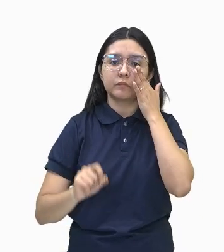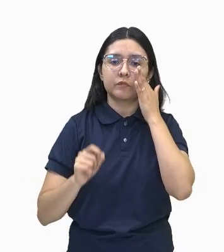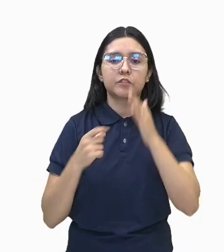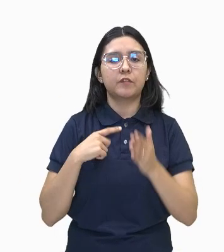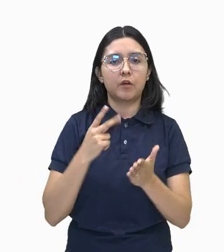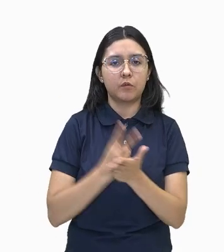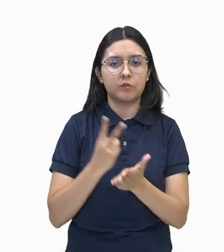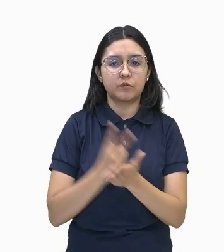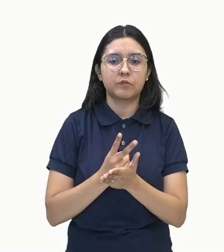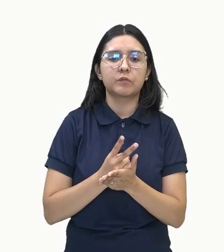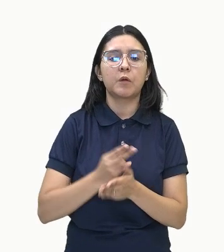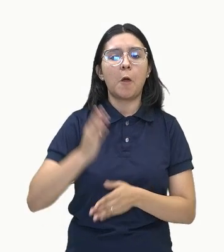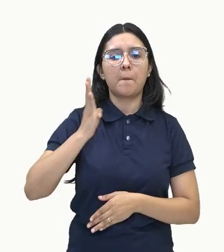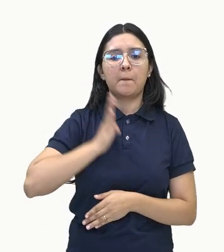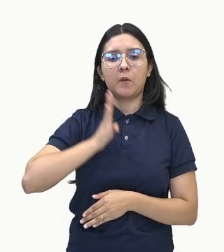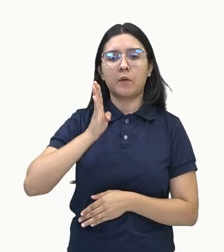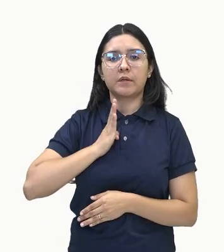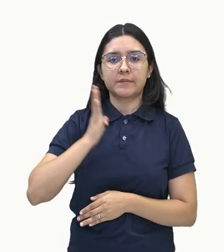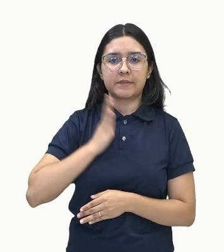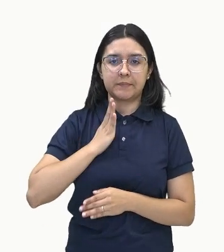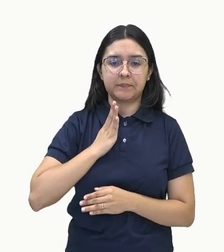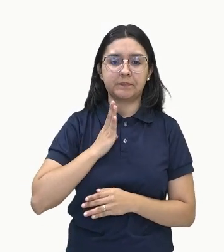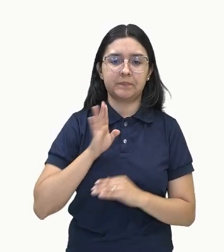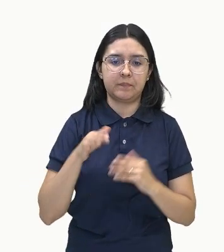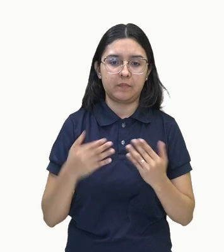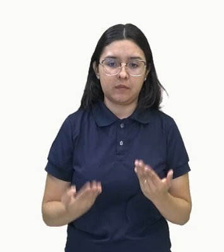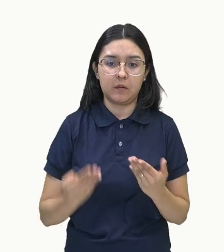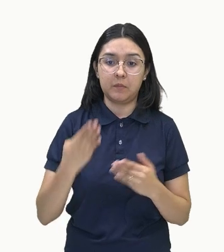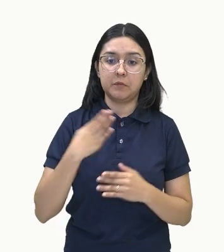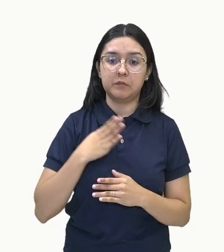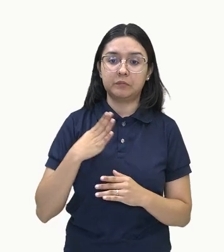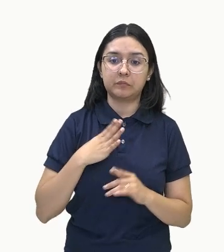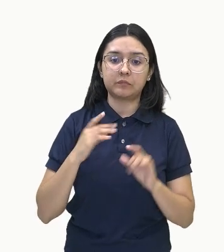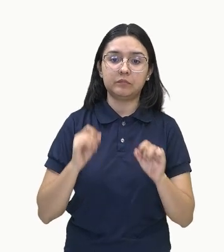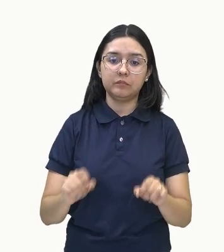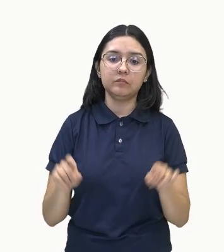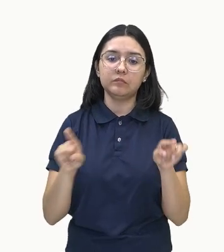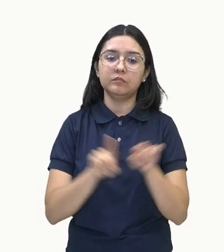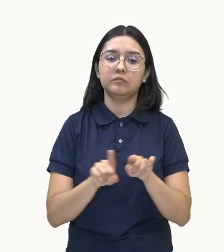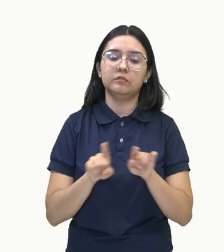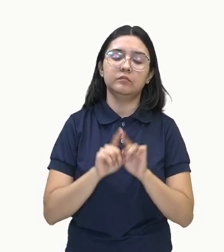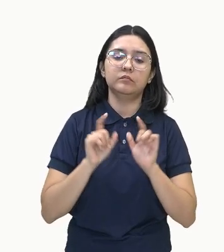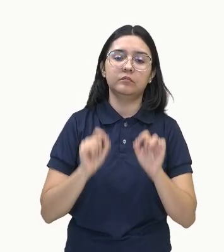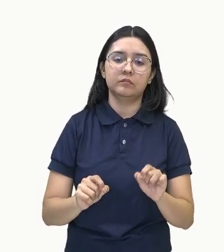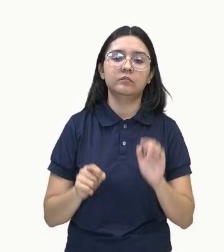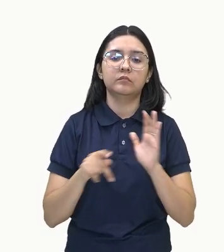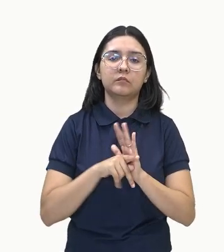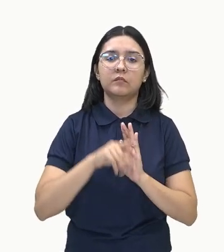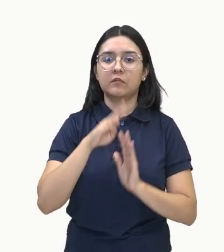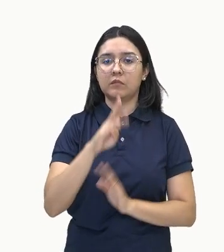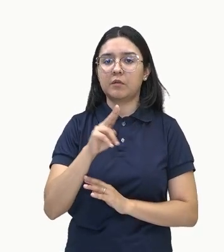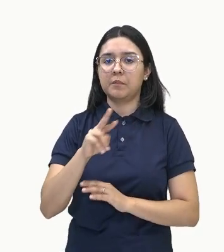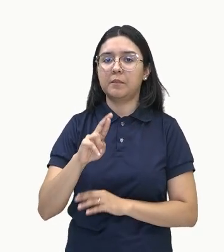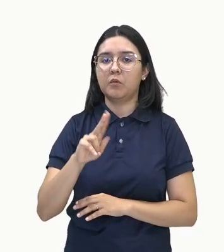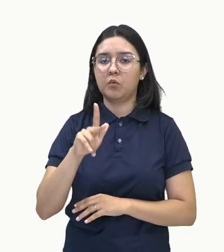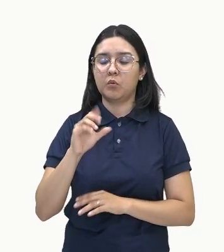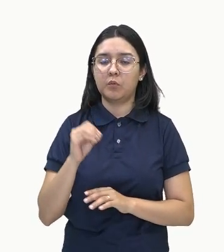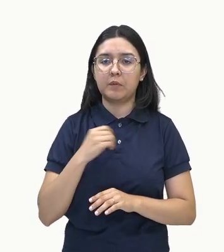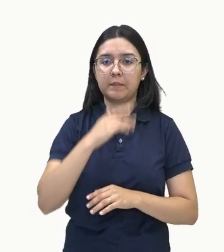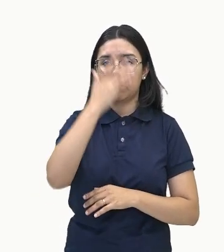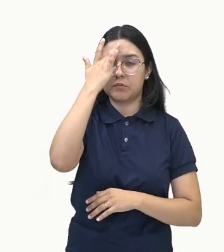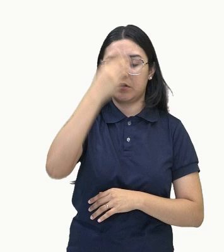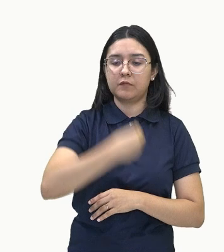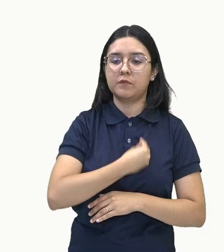ainda. Burguesia. Burguesia, que vem do nome burgo, tá, gente? Os habitantes dos burgos